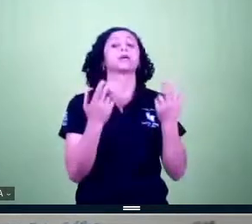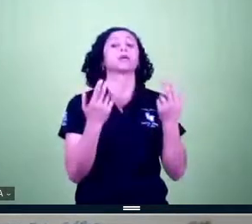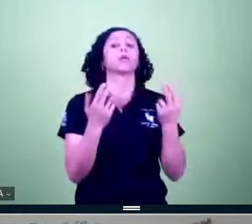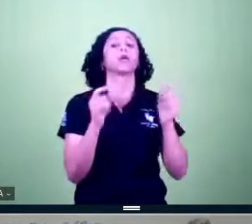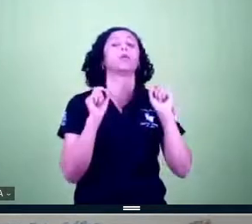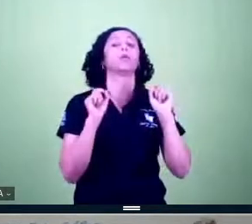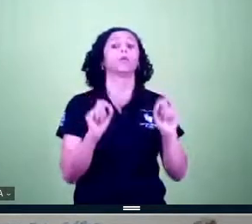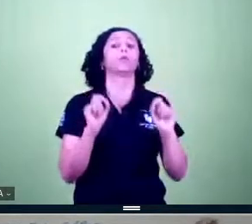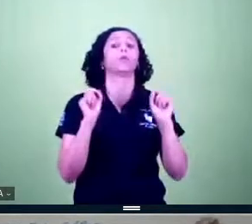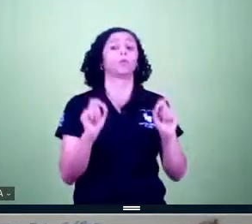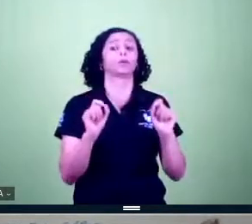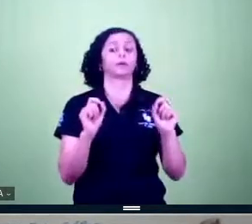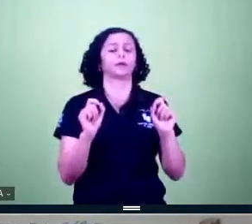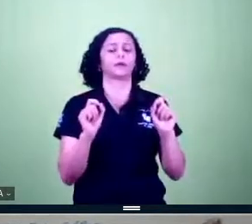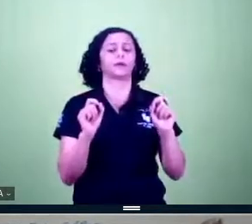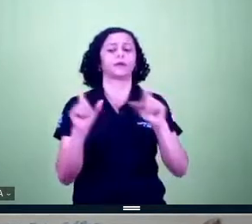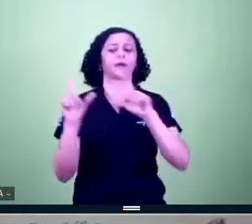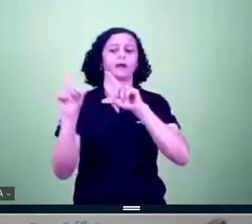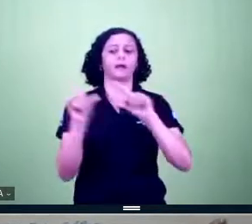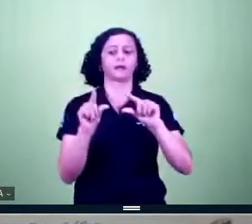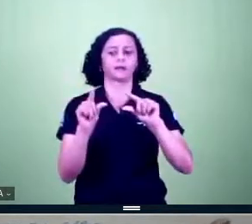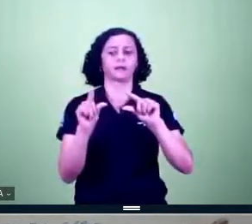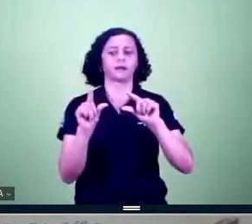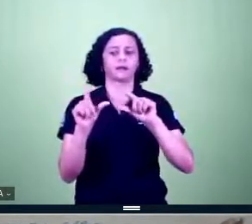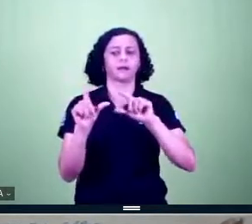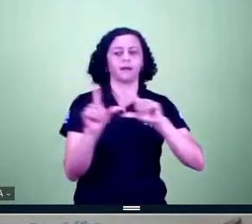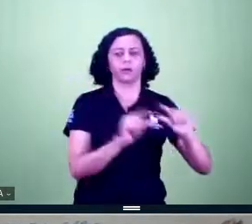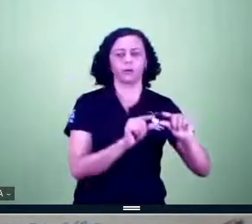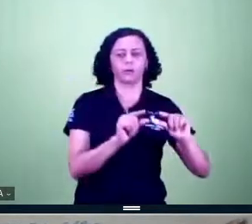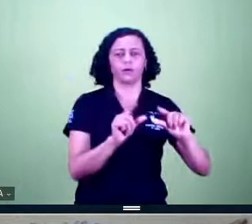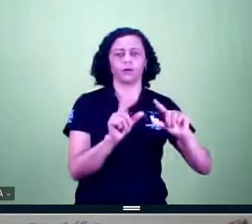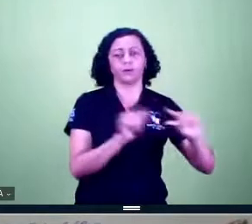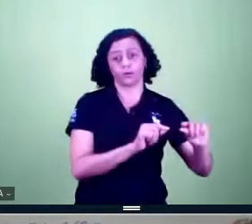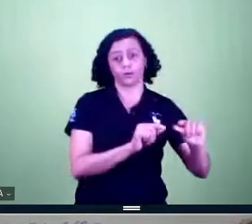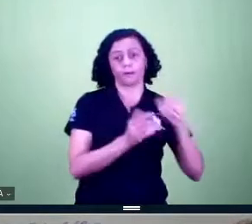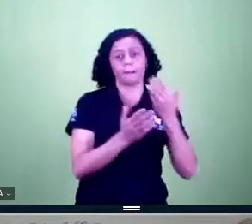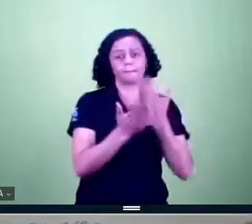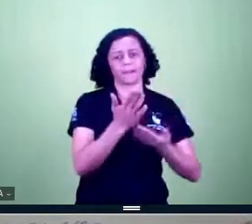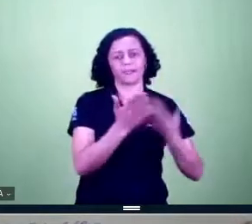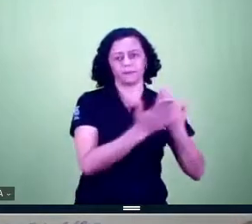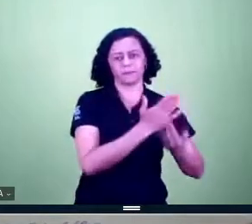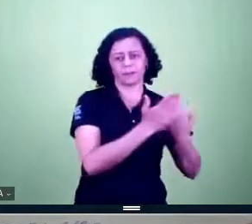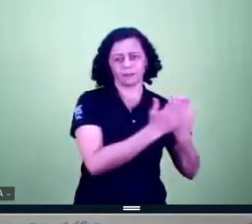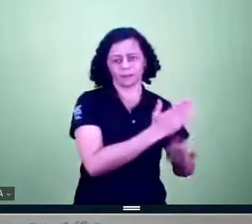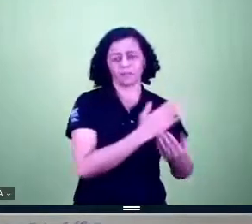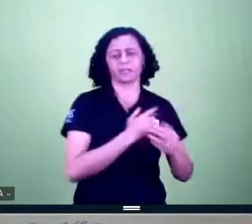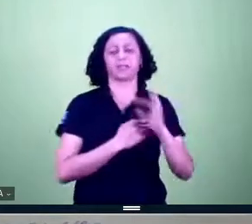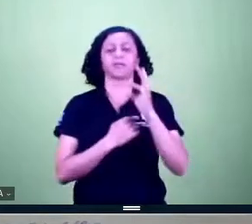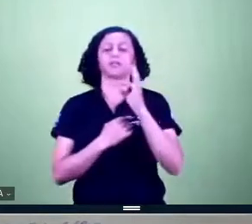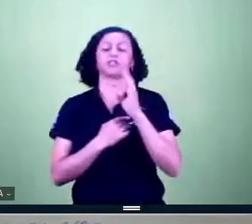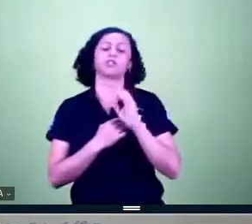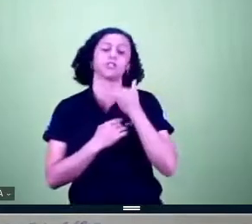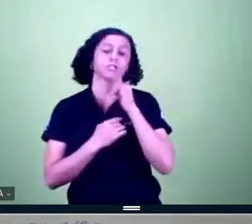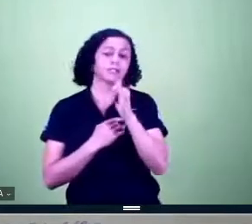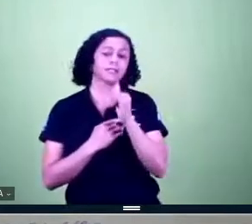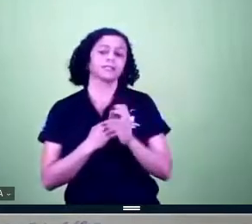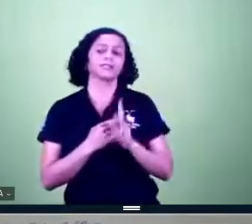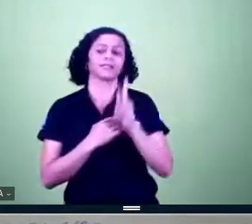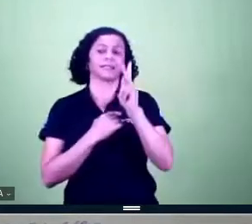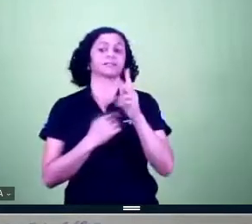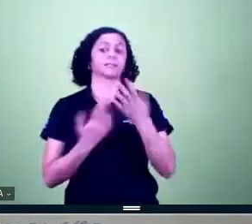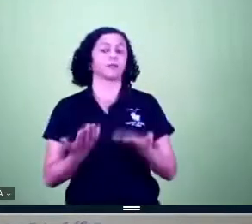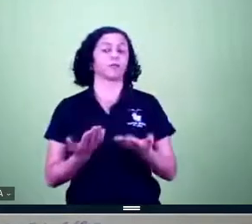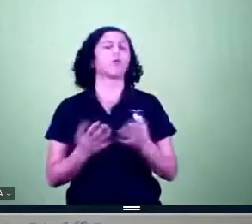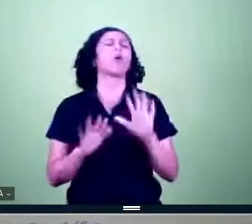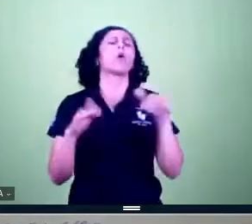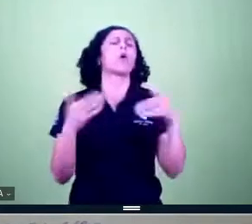minhas quedas de tensão. Quais são as minhas quedas de tensão, pessoal? Eu